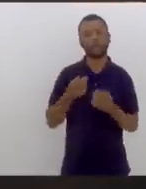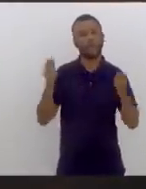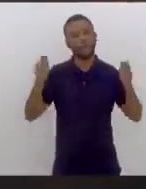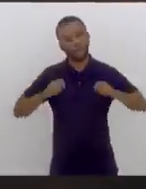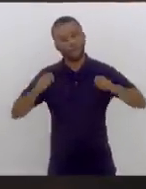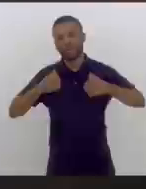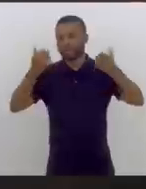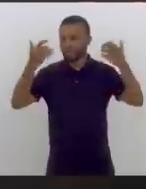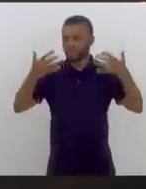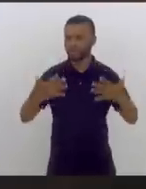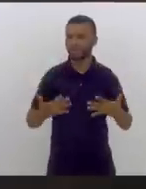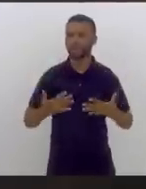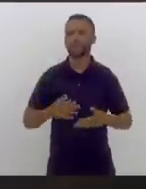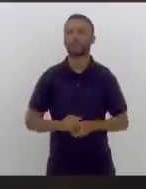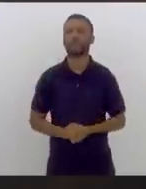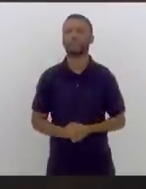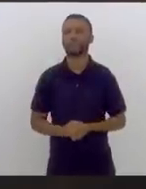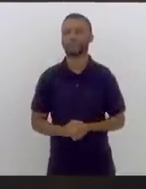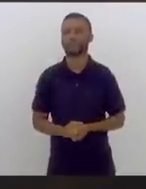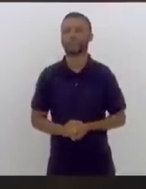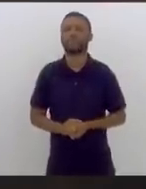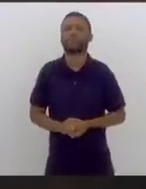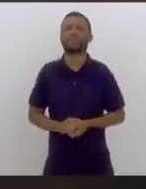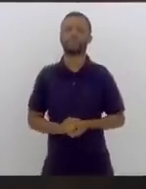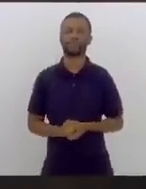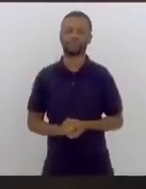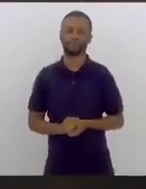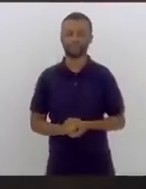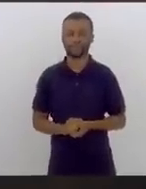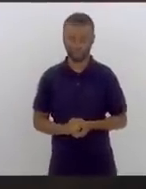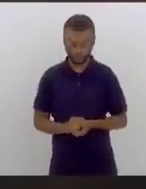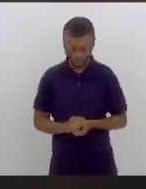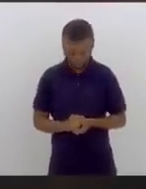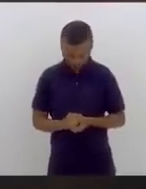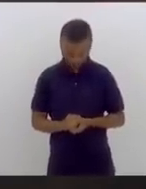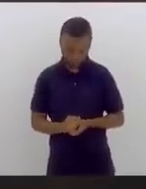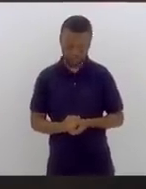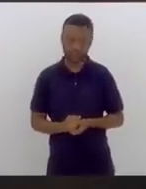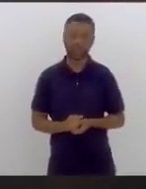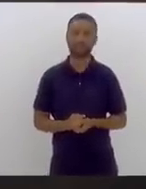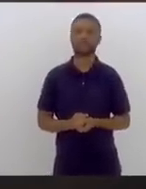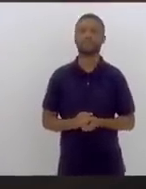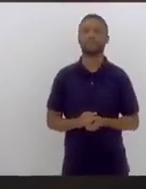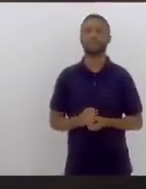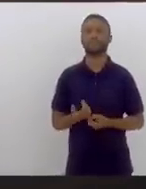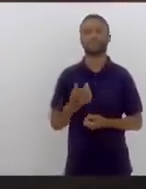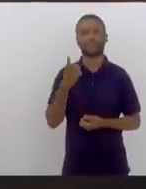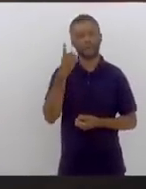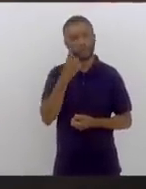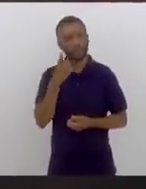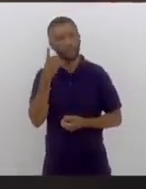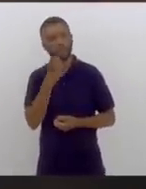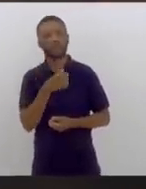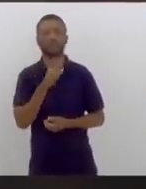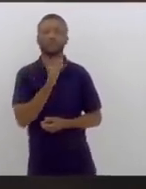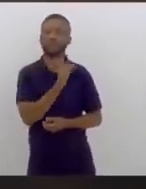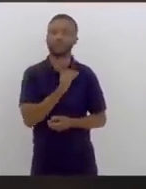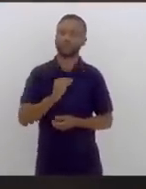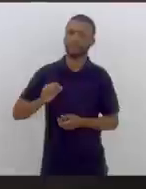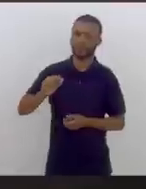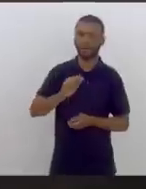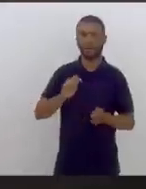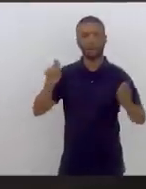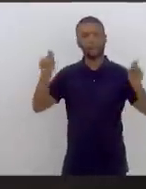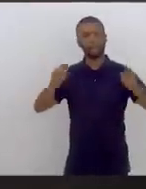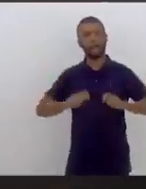entendeu que eu espero que essa mesa composta pelo Deputado Marcelo Dino Rodrigo Amorim Márcio Gualberto possam